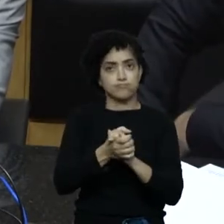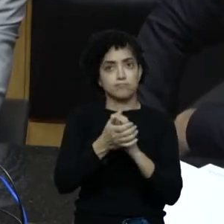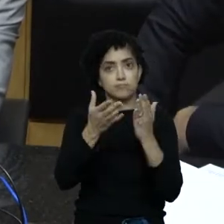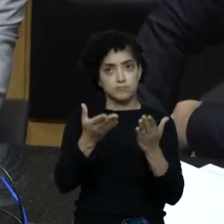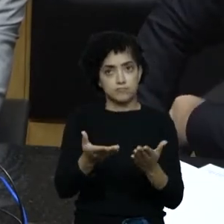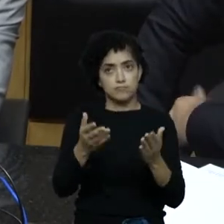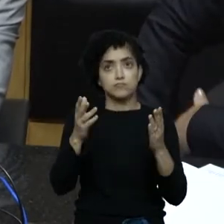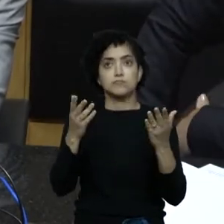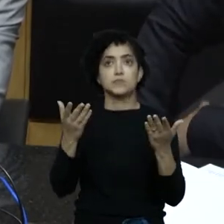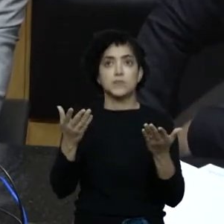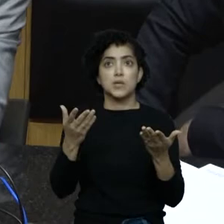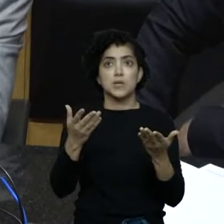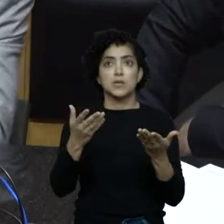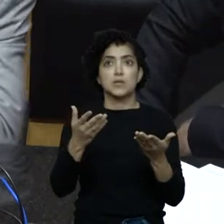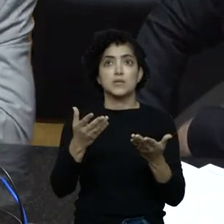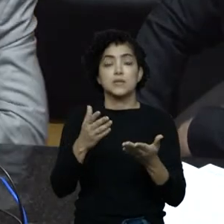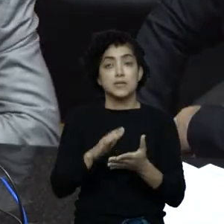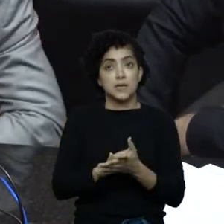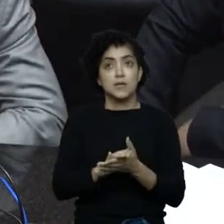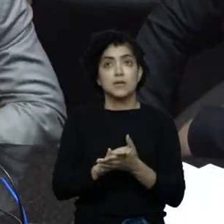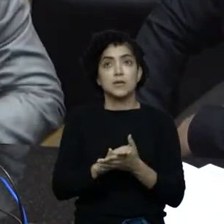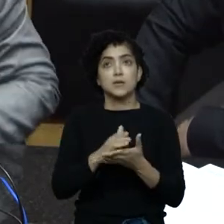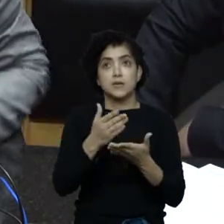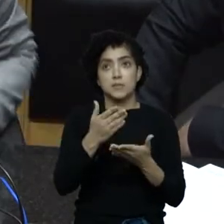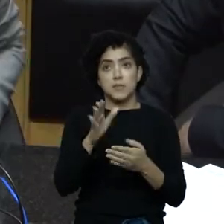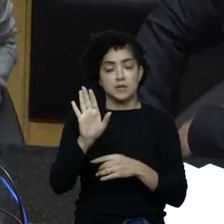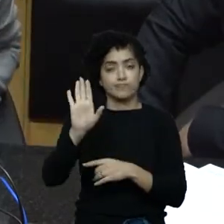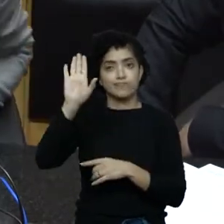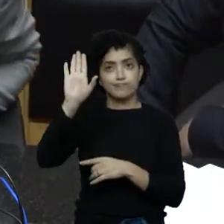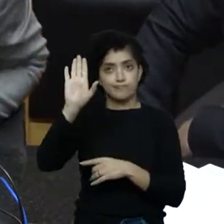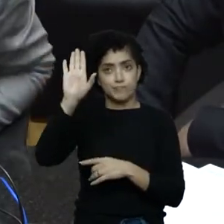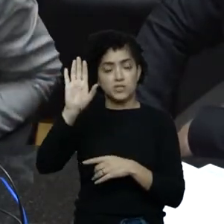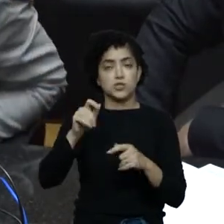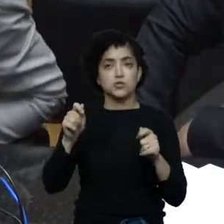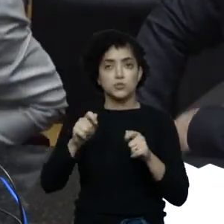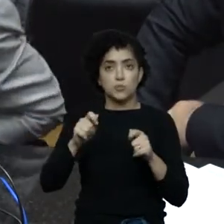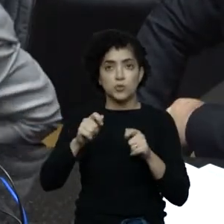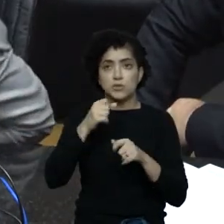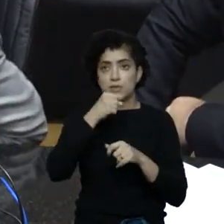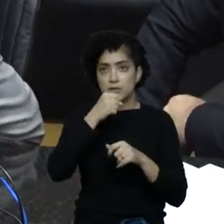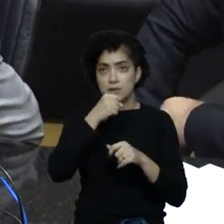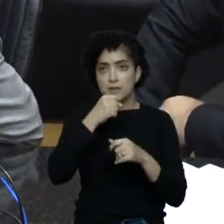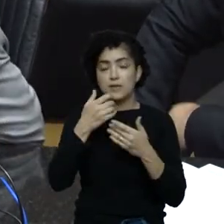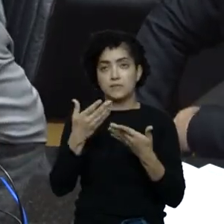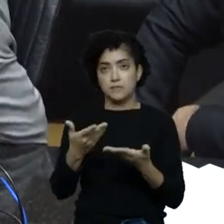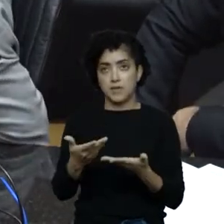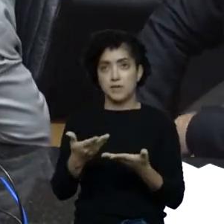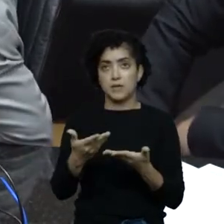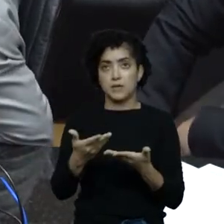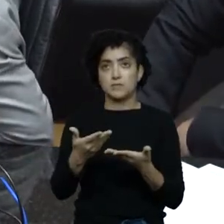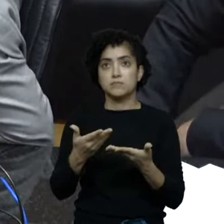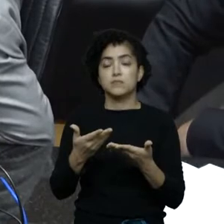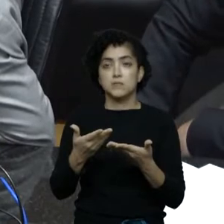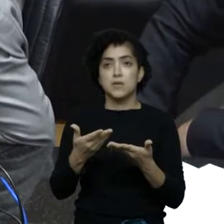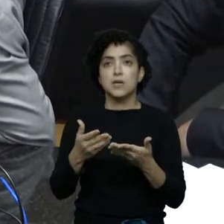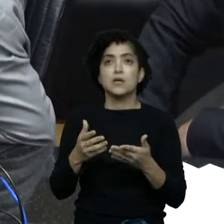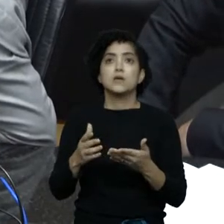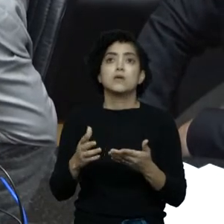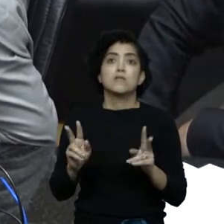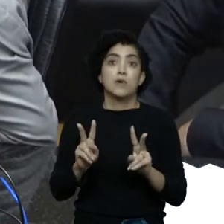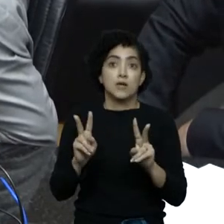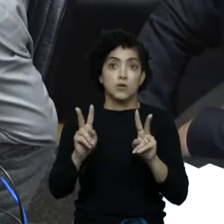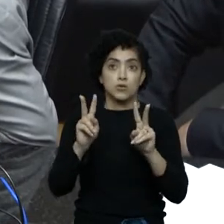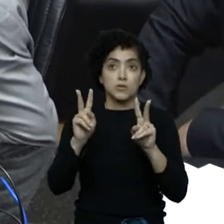trazer os microfones exclusivamente aqui no a parte se eh acredito que isso enriquece cada vez mais